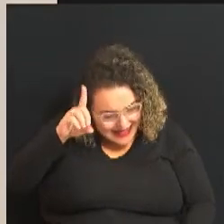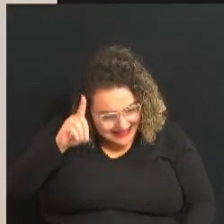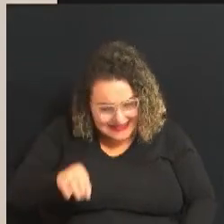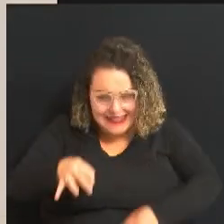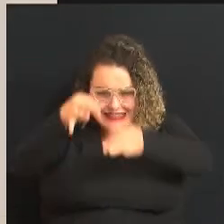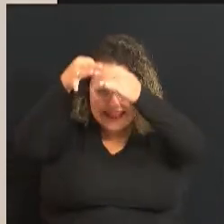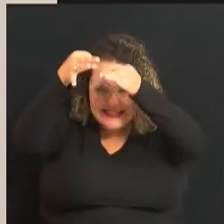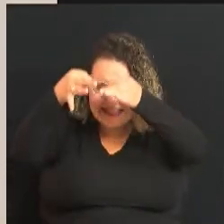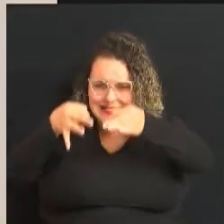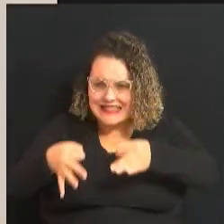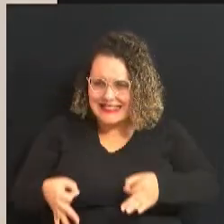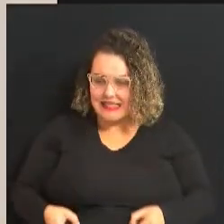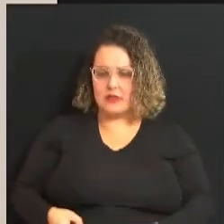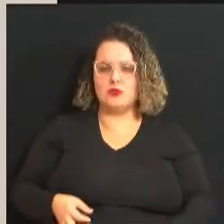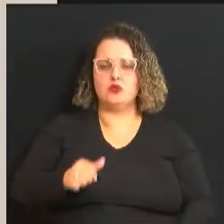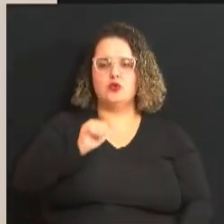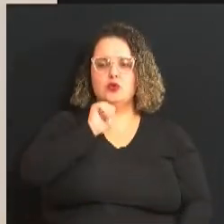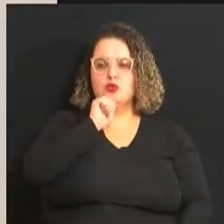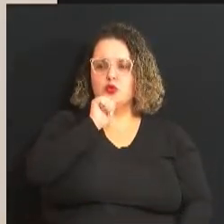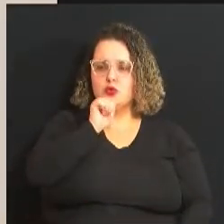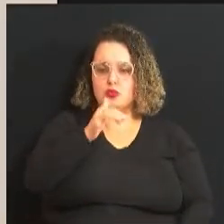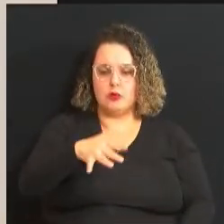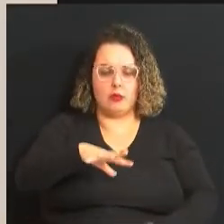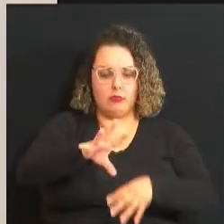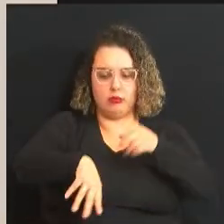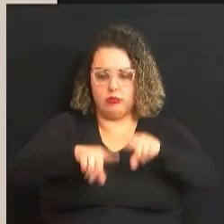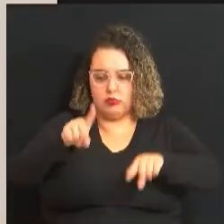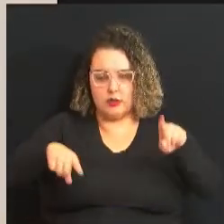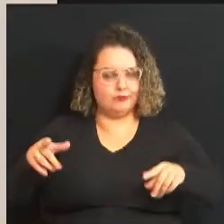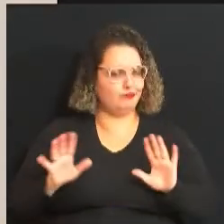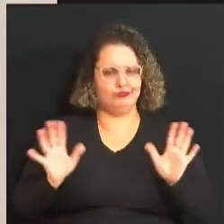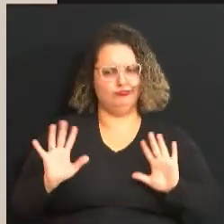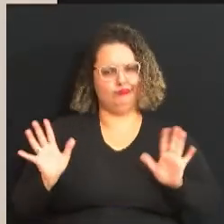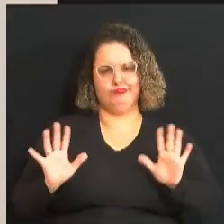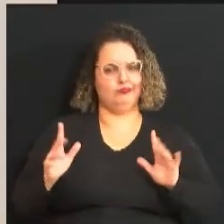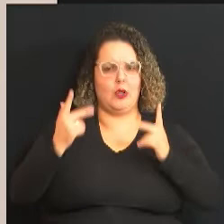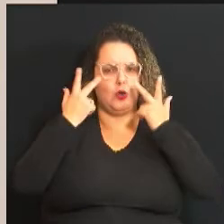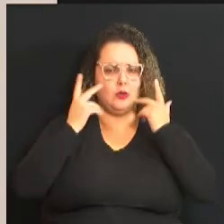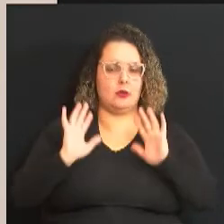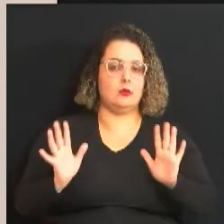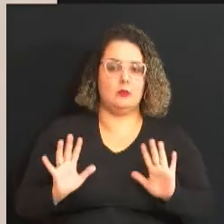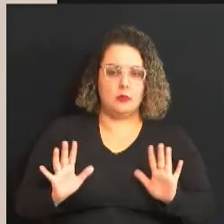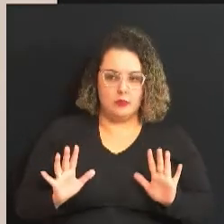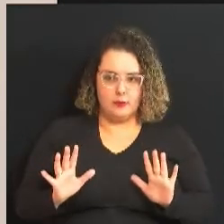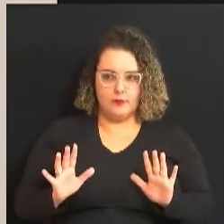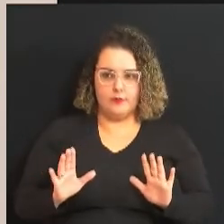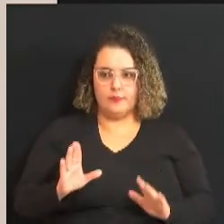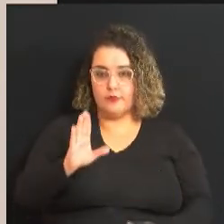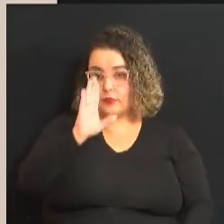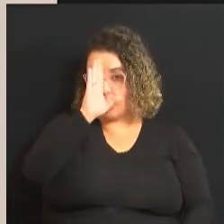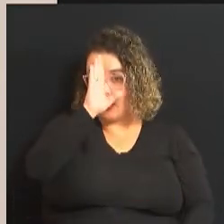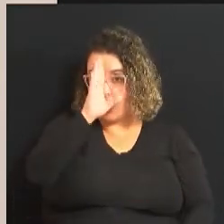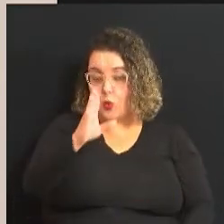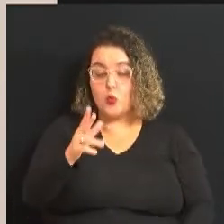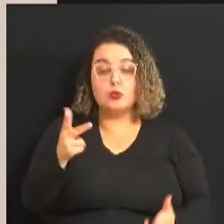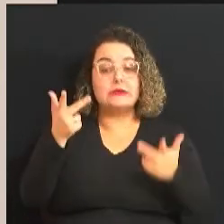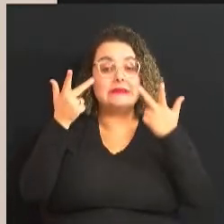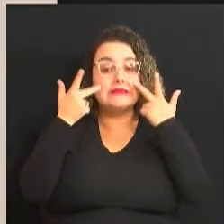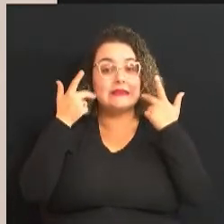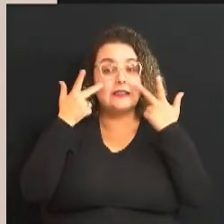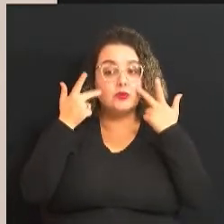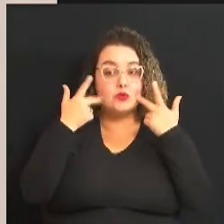têm ciclos irregulares, não dá para usar esse tipo de método natural. A premissa do método natural é que você